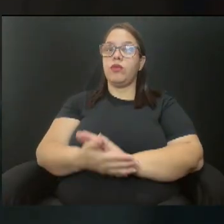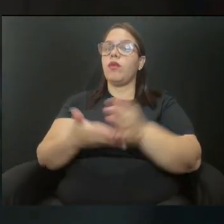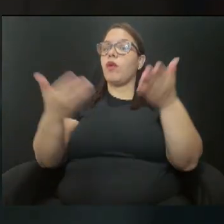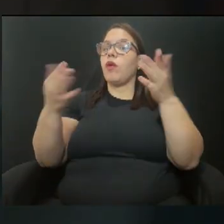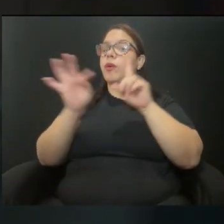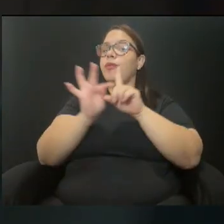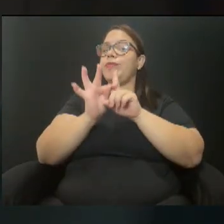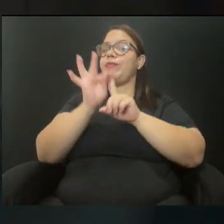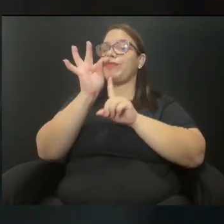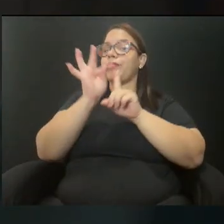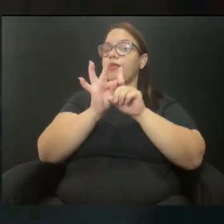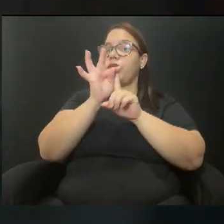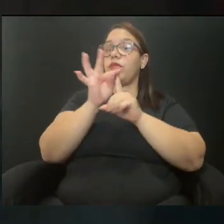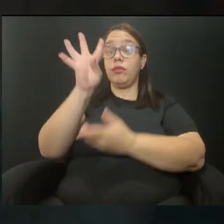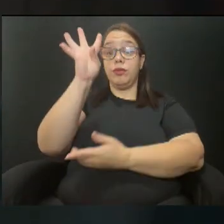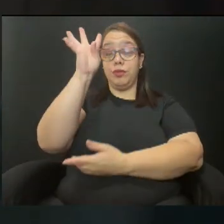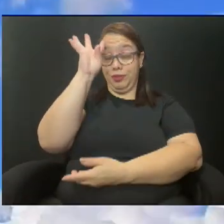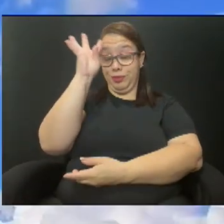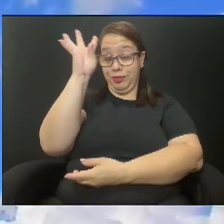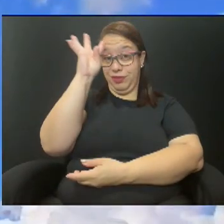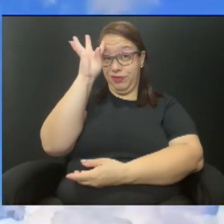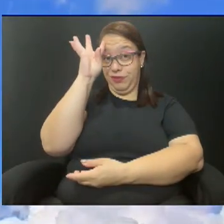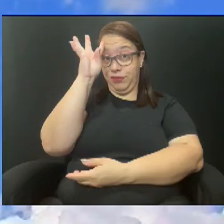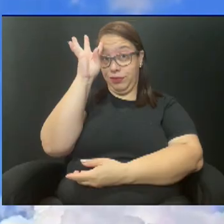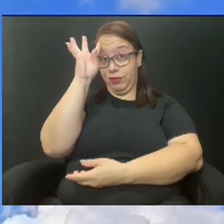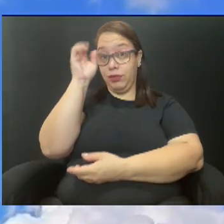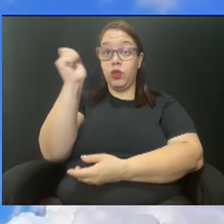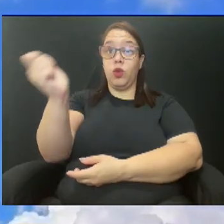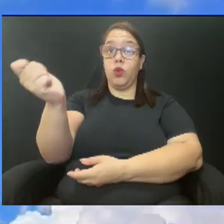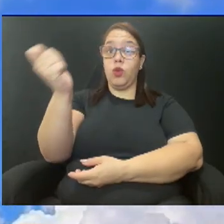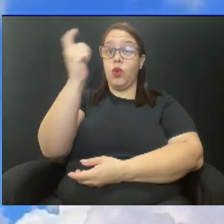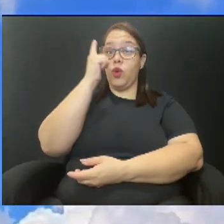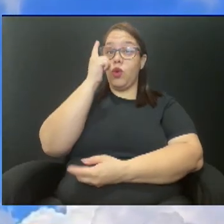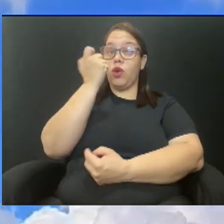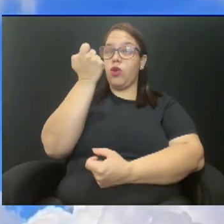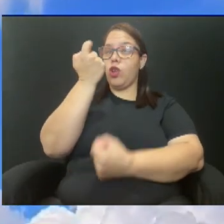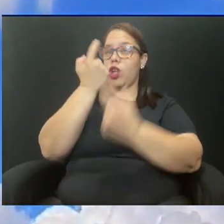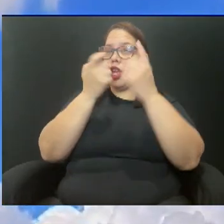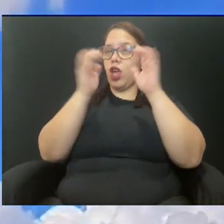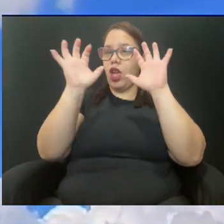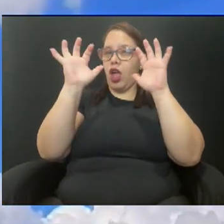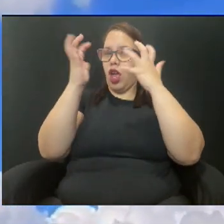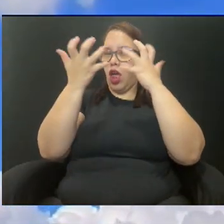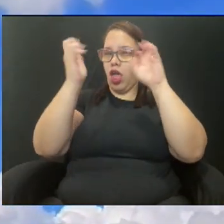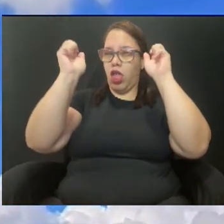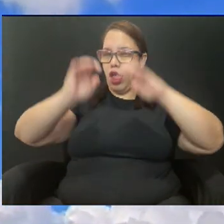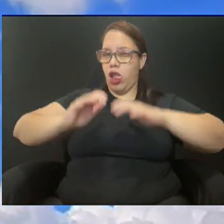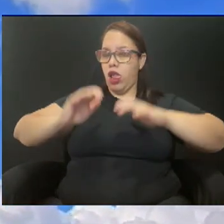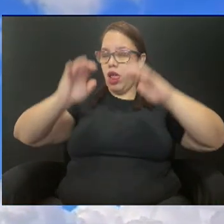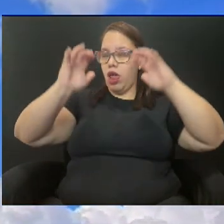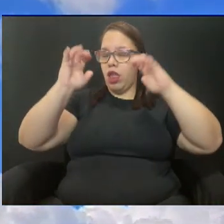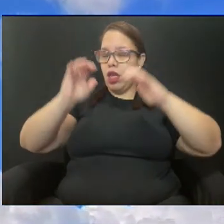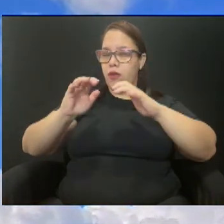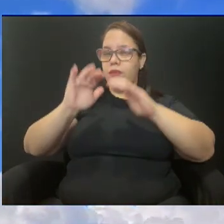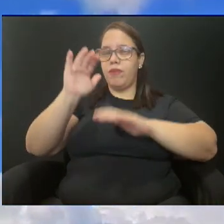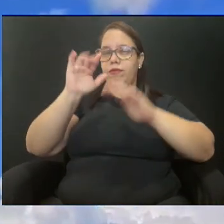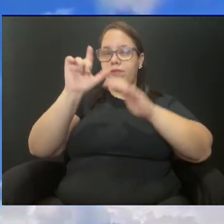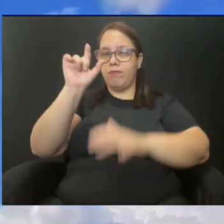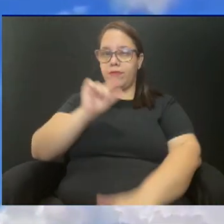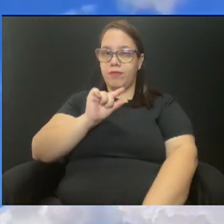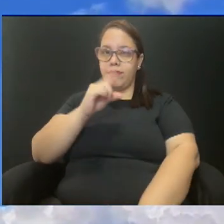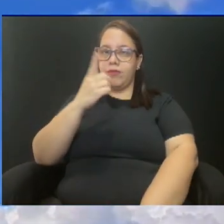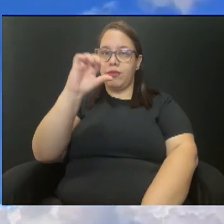esta quarta-feira, que será de sol, com algumas nuvens e chuvas isoladas. A mínima fica em 19 graus